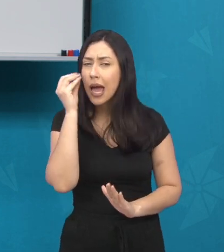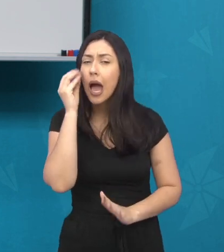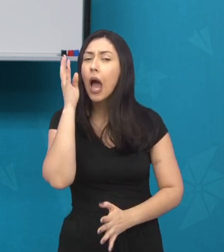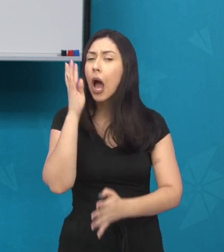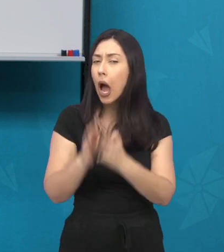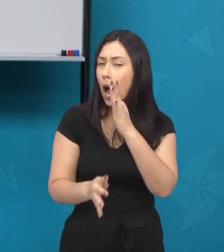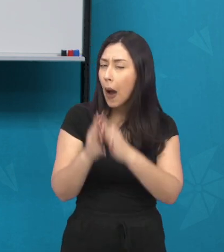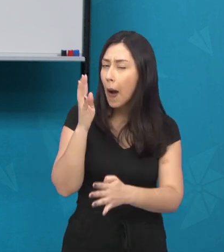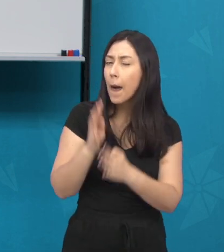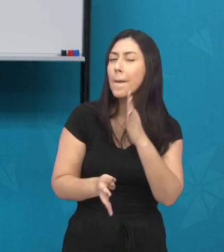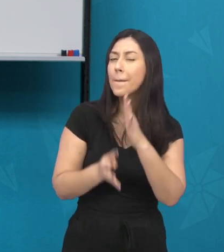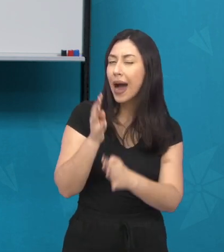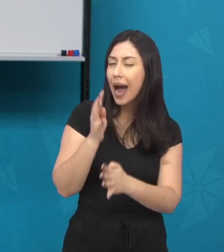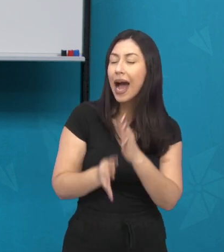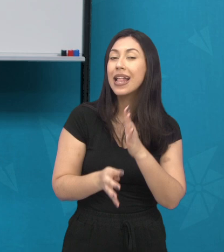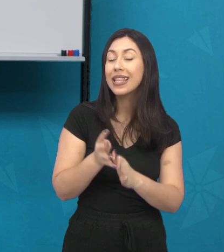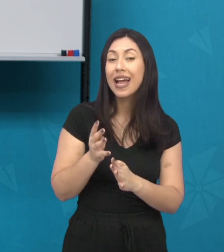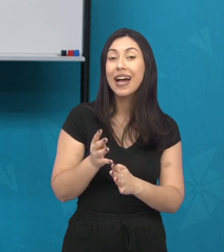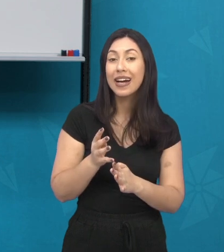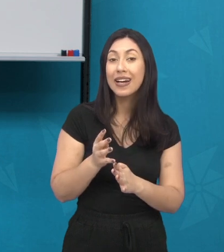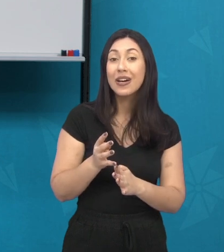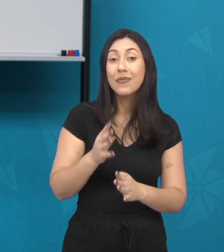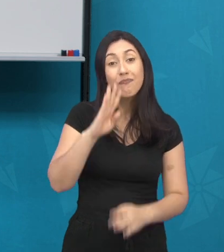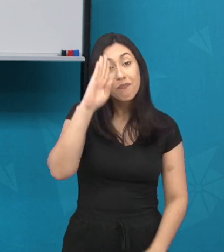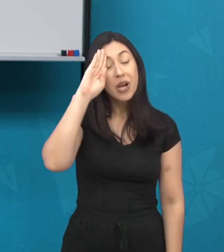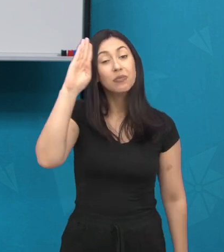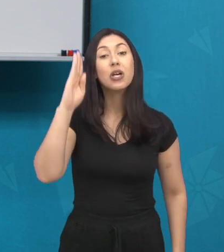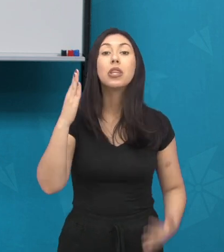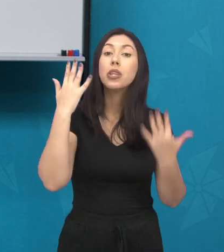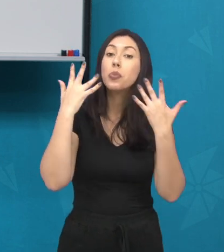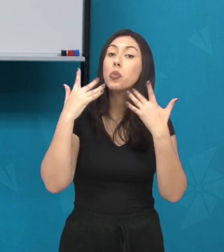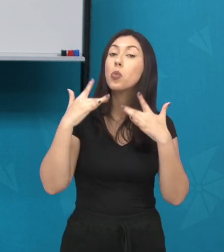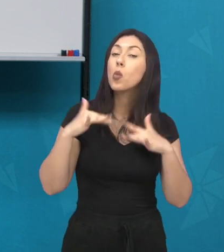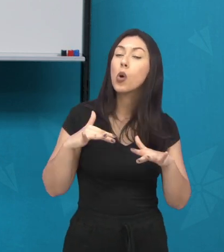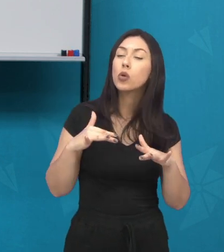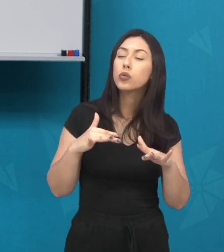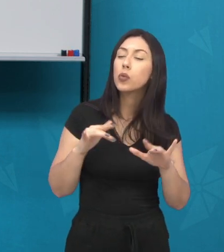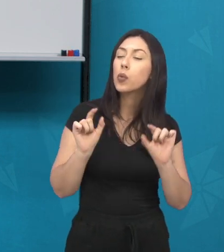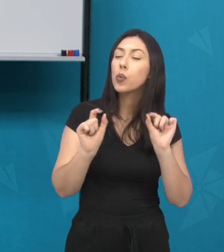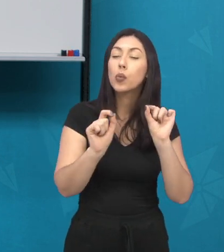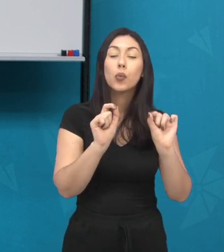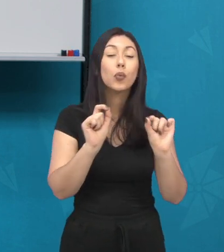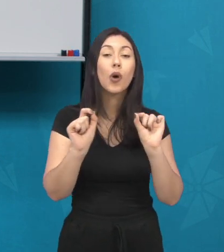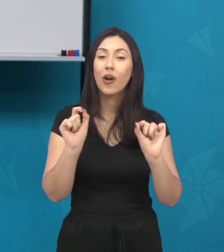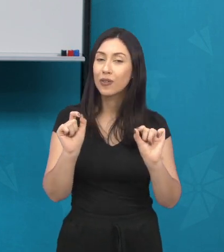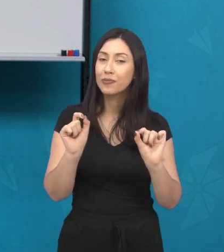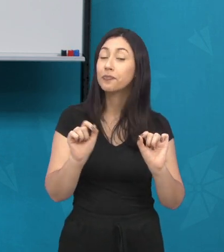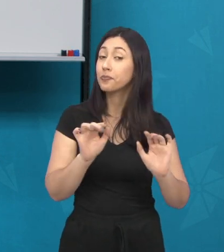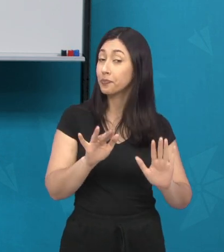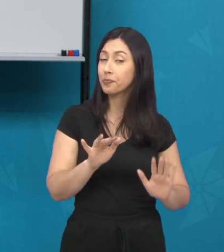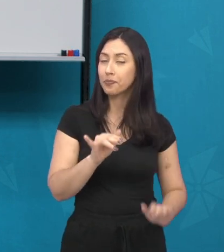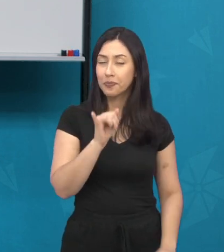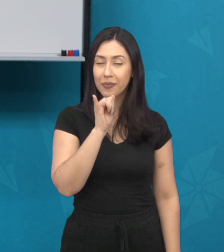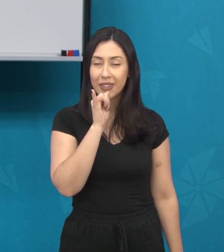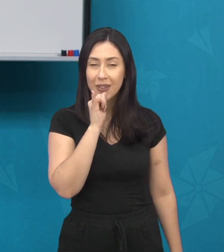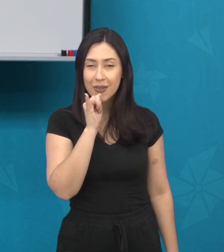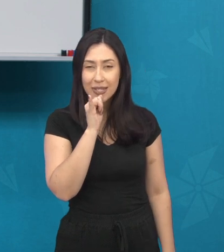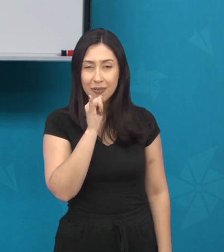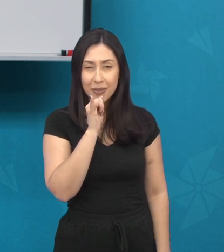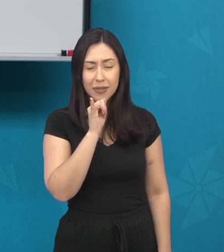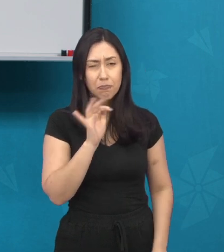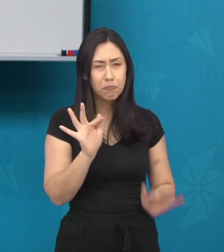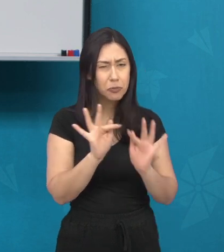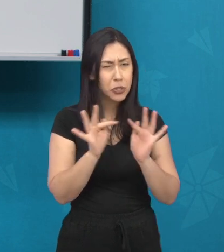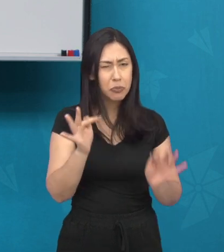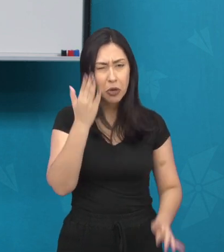confundindo principalmente a natureza das forças e vamos lá o exemplo mais